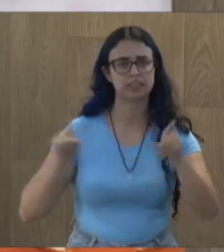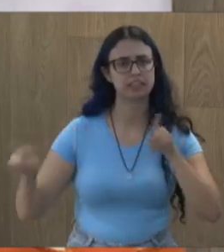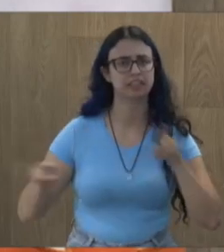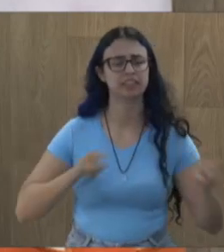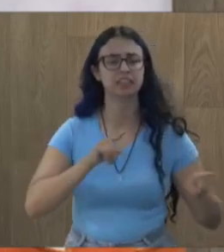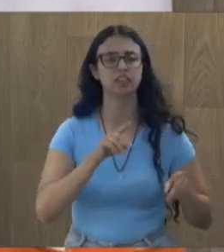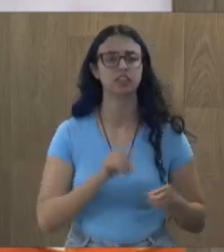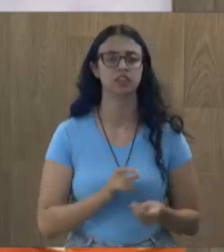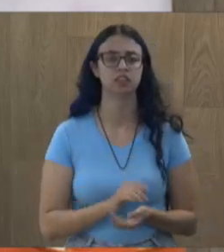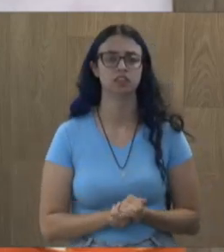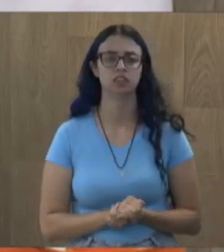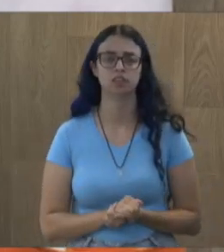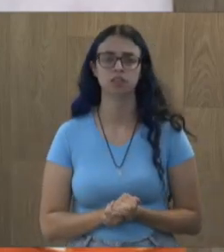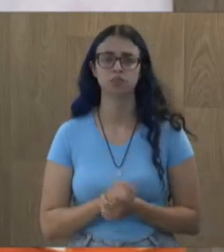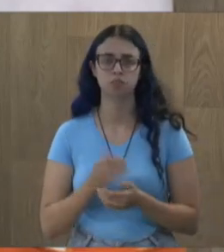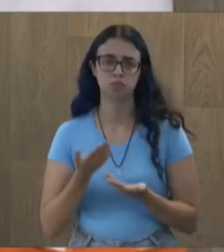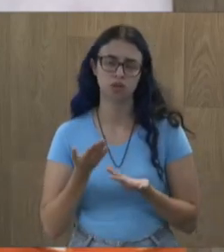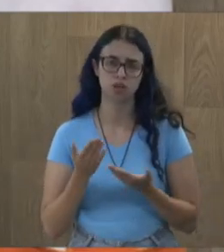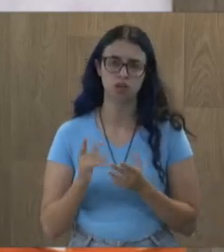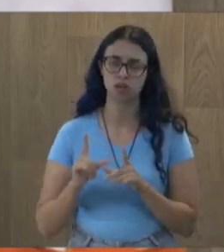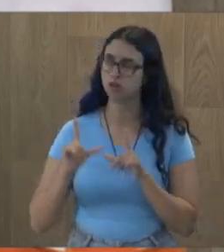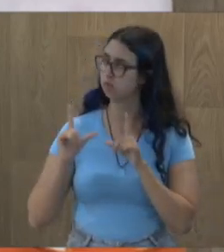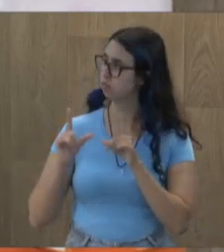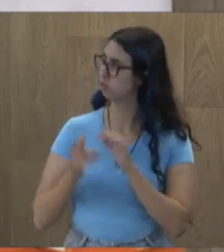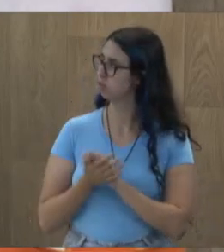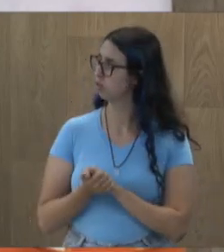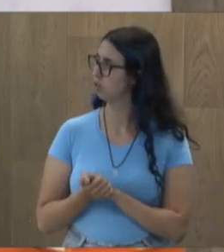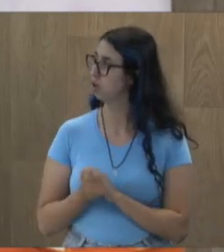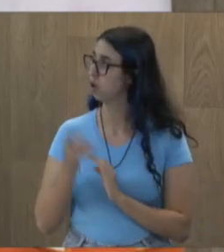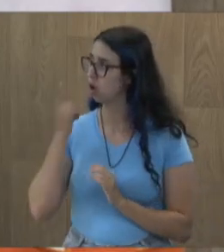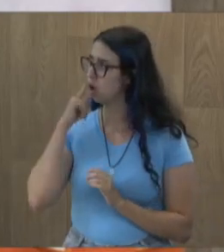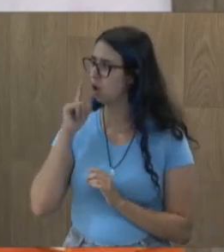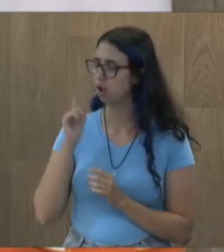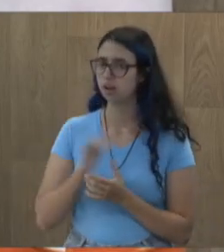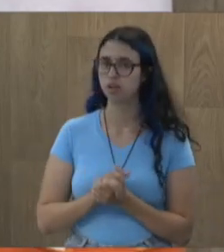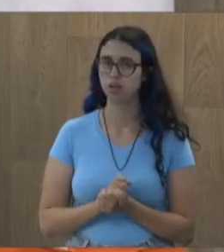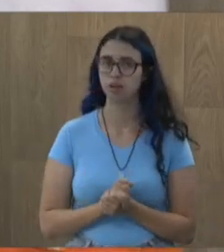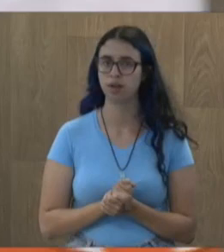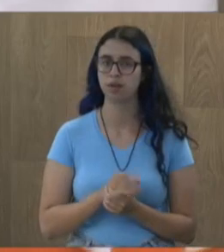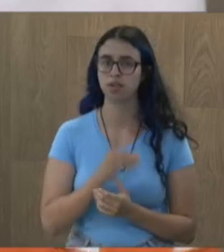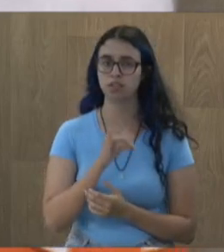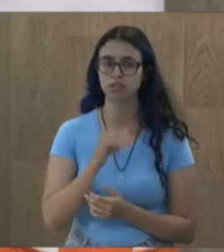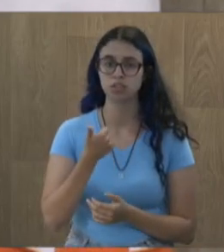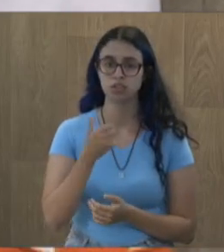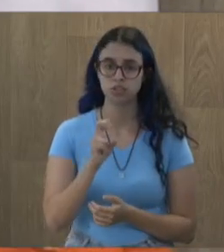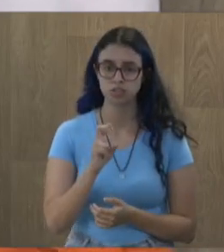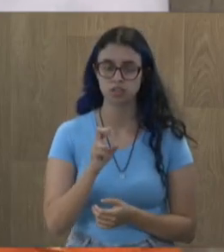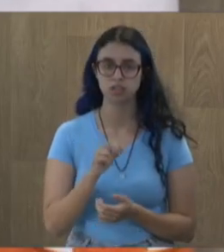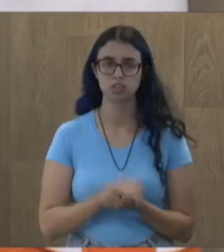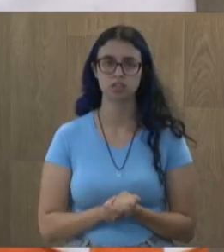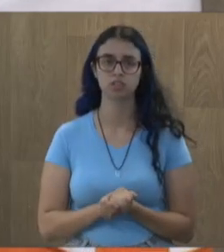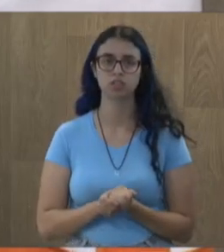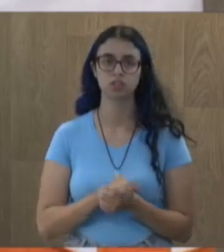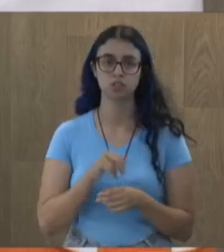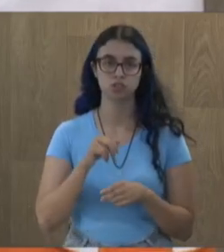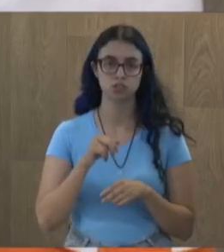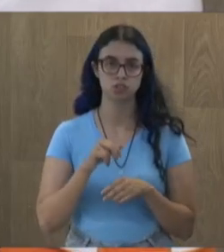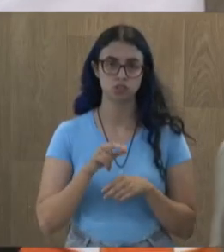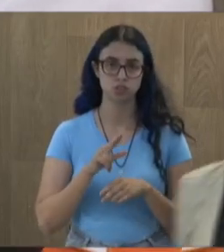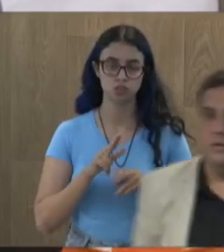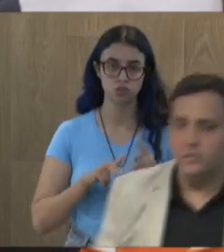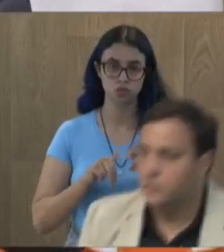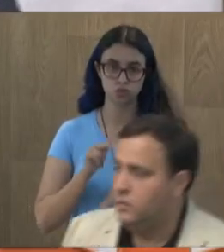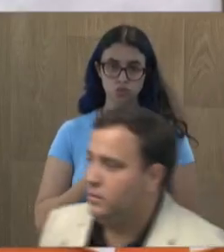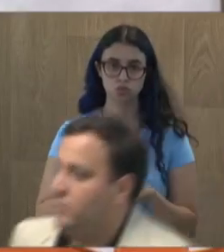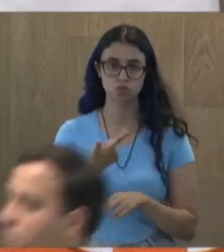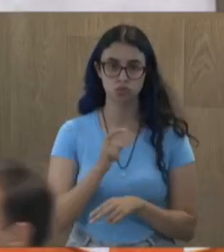presidente, por favor, Câmara, coloque, por favor, dia 15 de julho de 2021, eu e o deputado Eduardo Azevedo